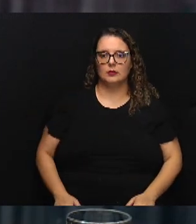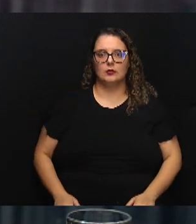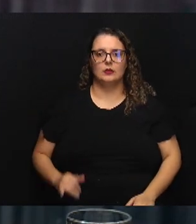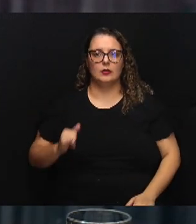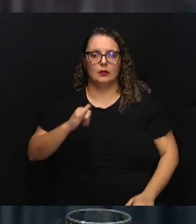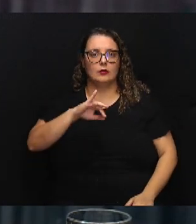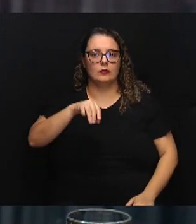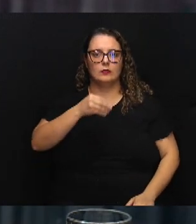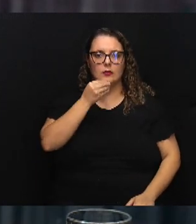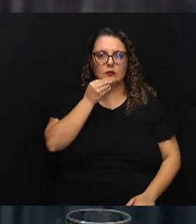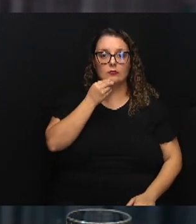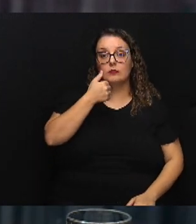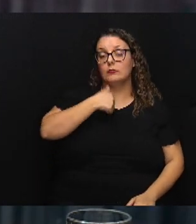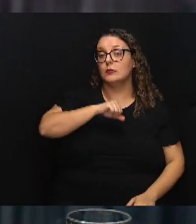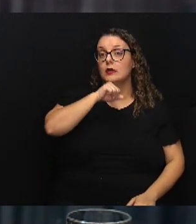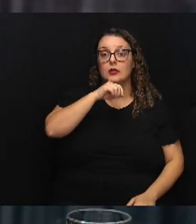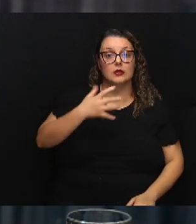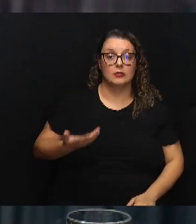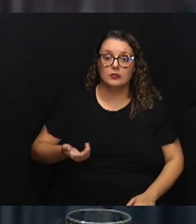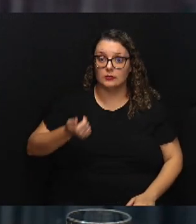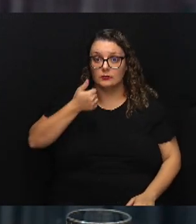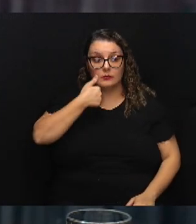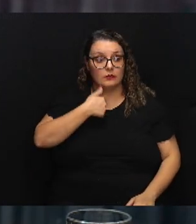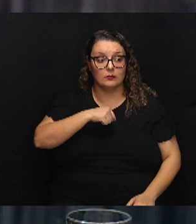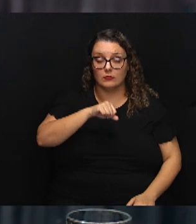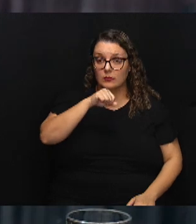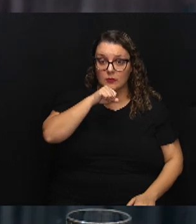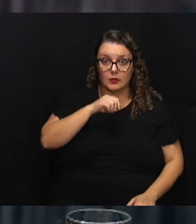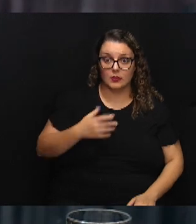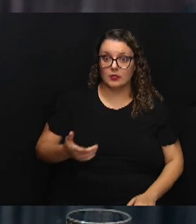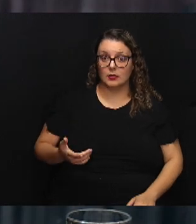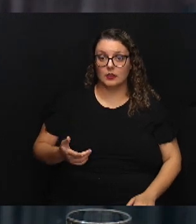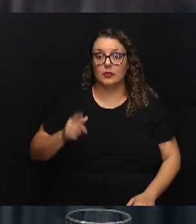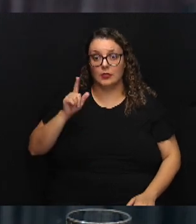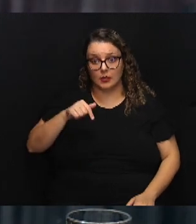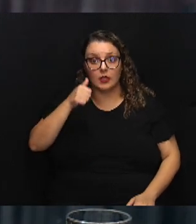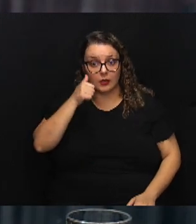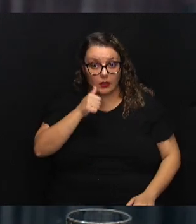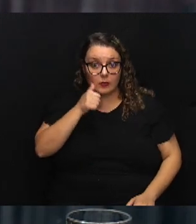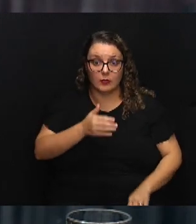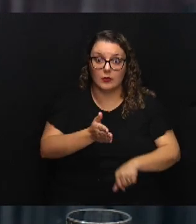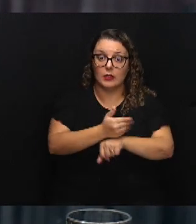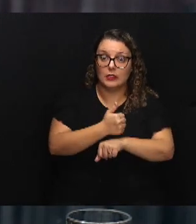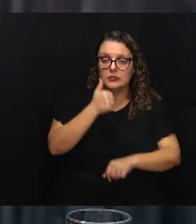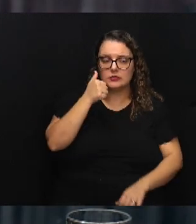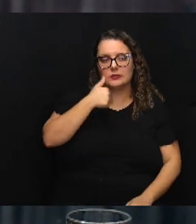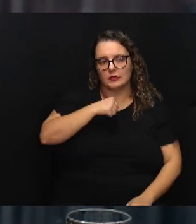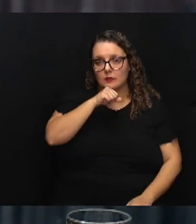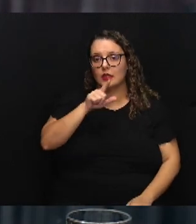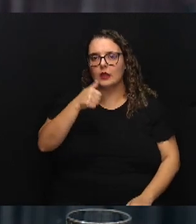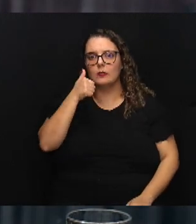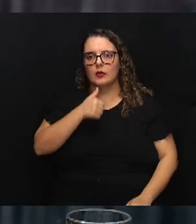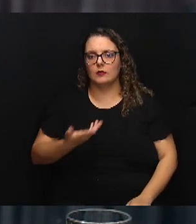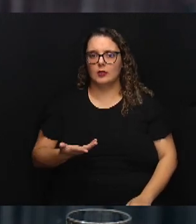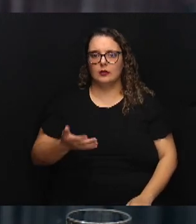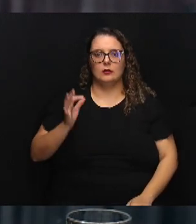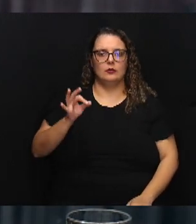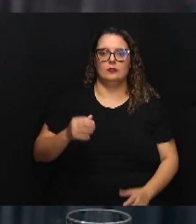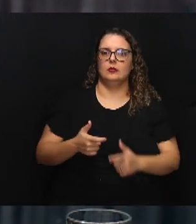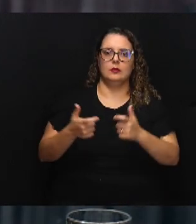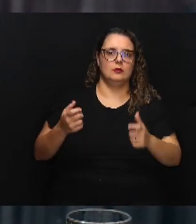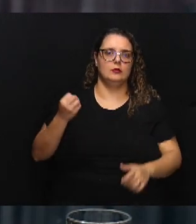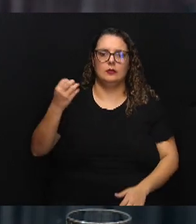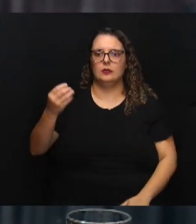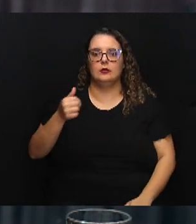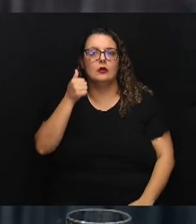falou, mães, né? Além de mãe, ela também é uma mulher, né? Então, uma tendência muito grande,